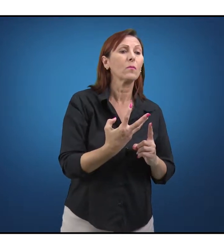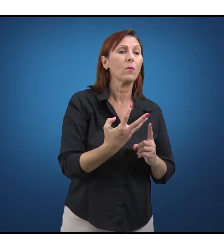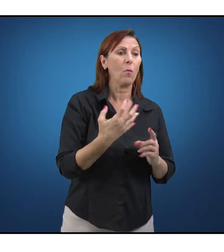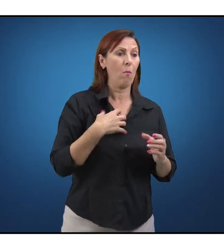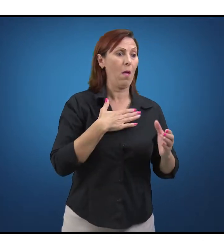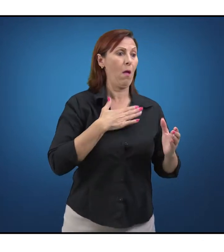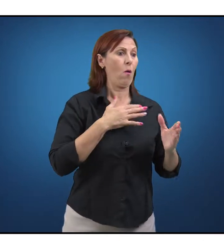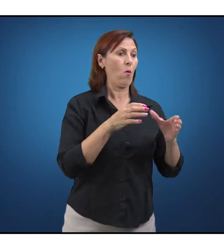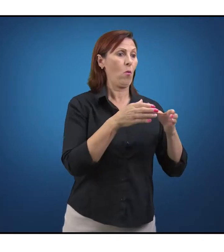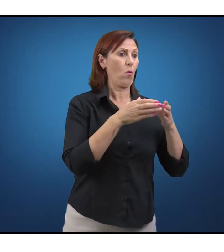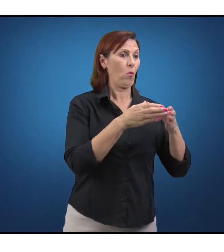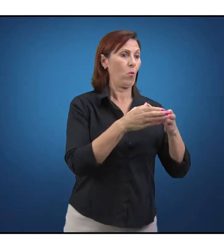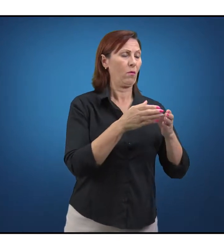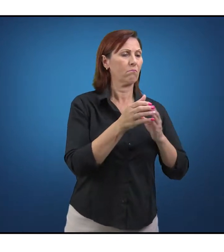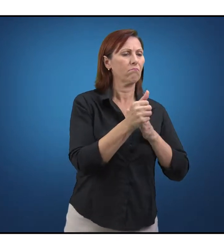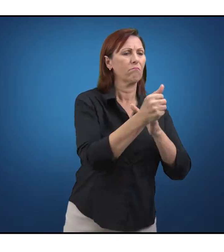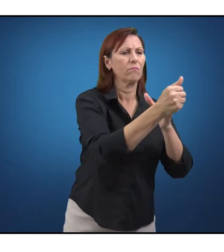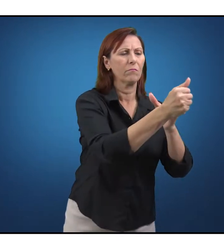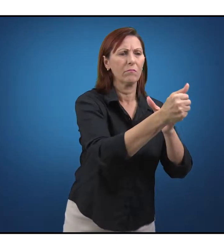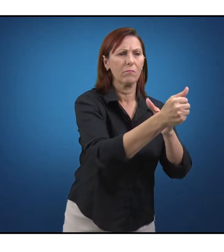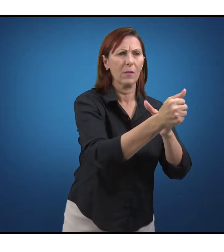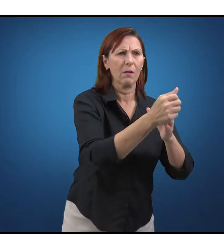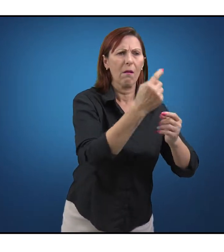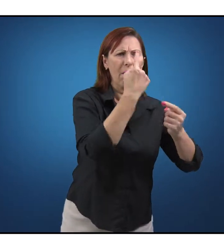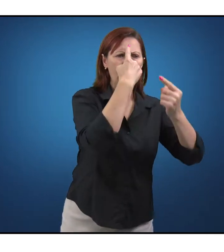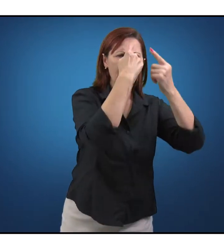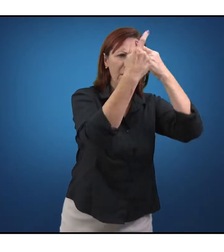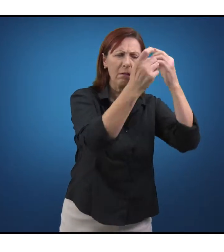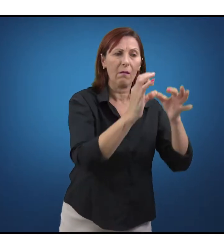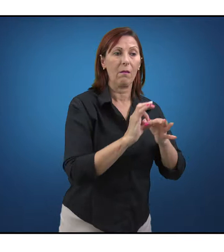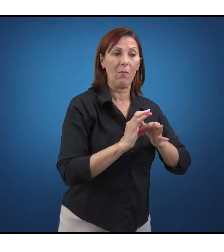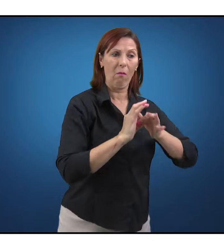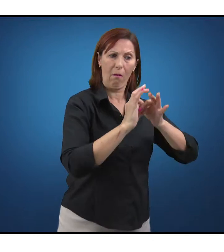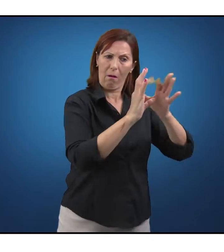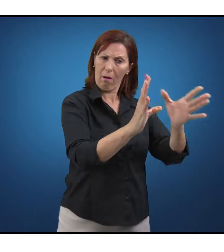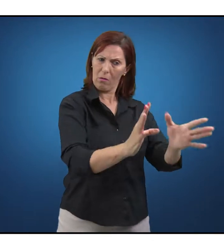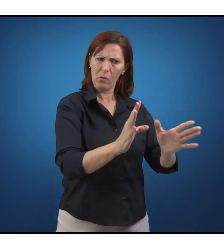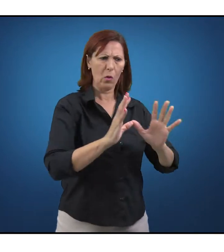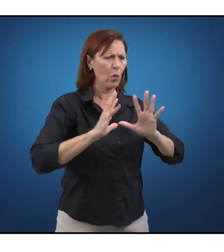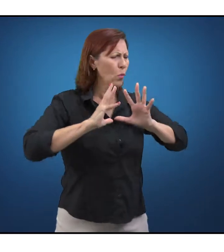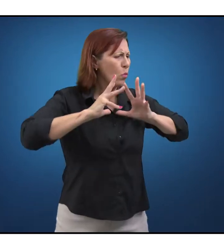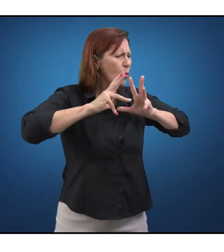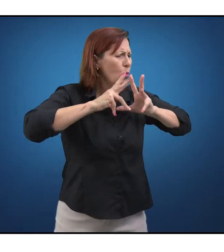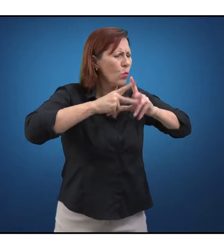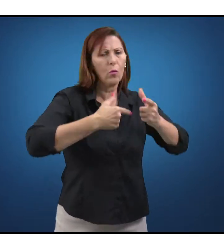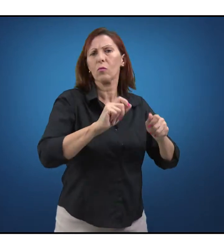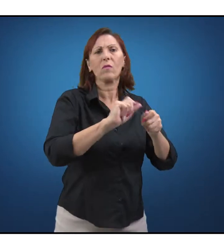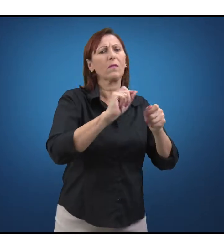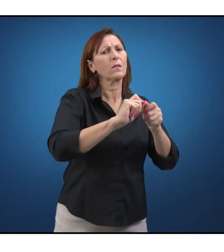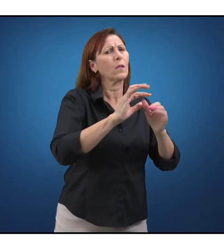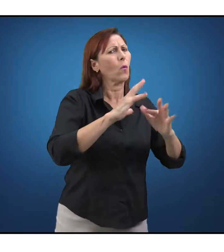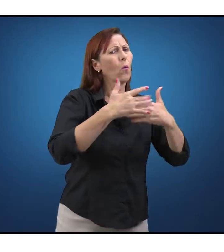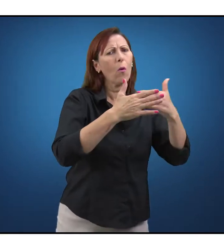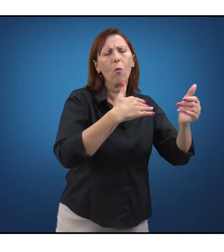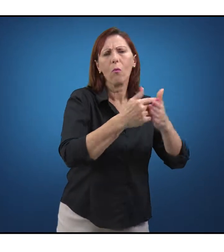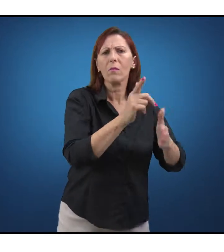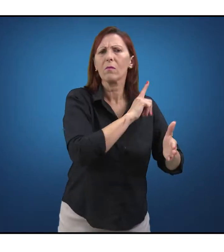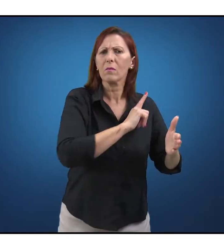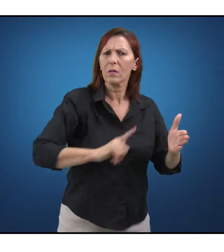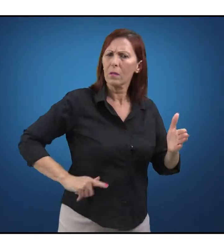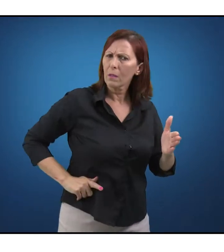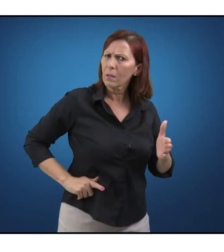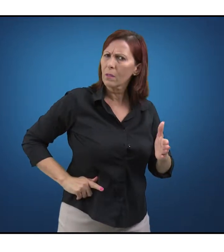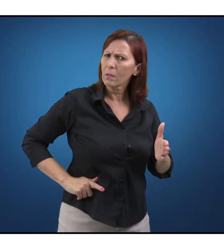meu grupo vai ser guiado pelos ideais democráticos, toda a ação de qualquer governante que esteja